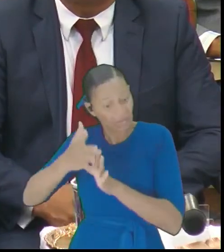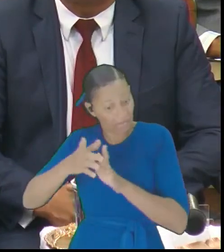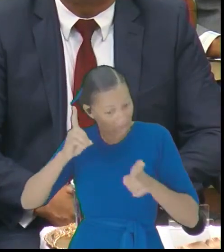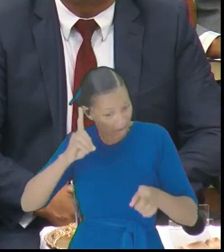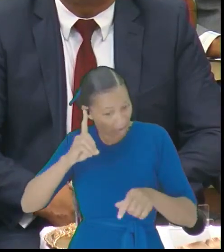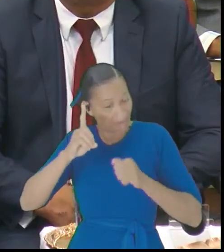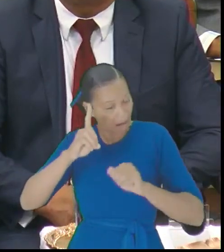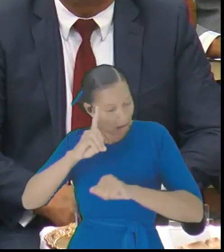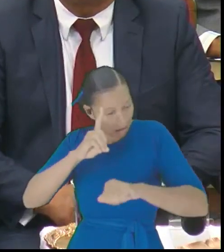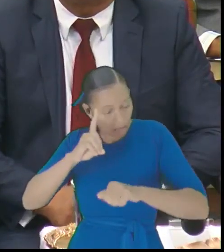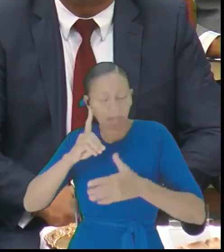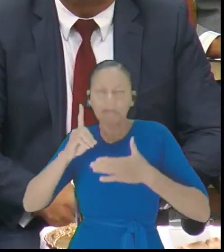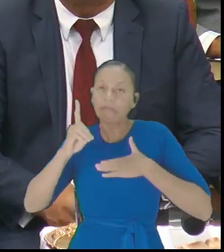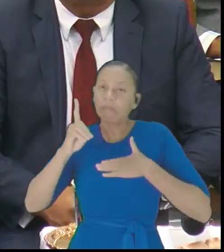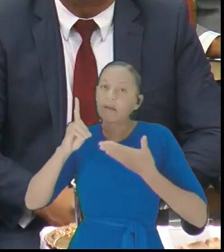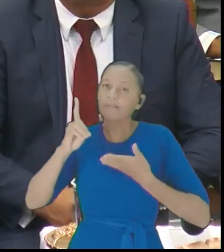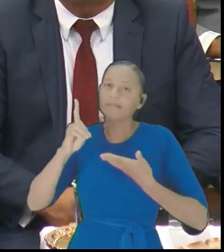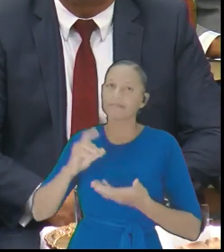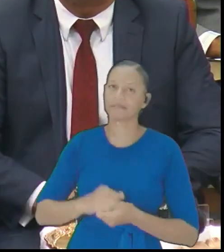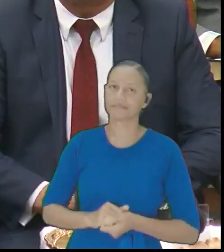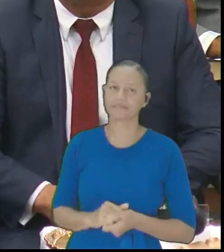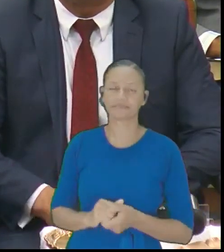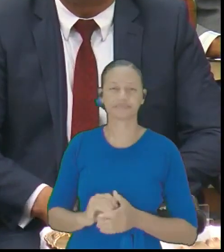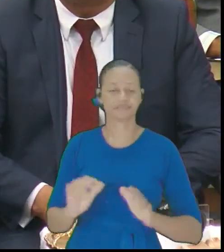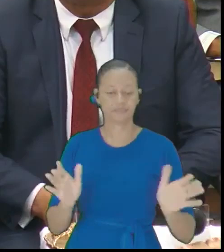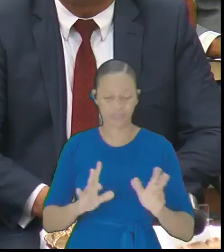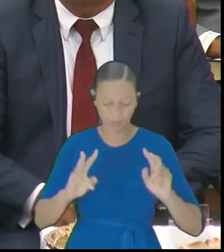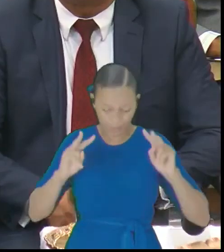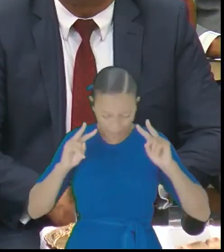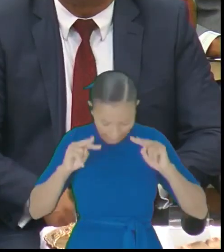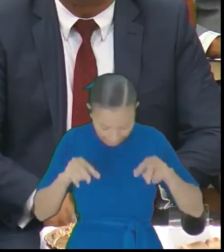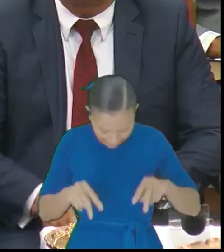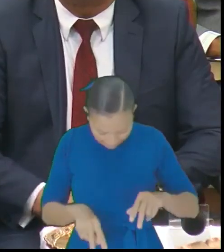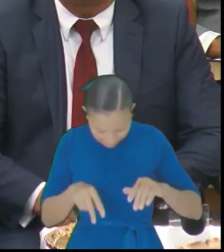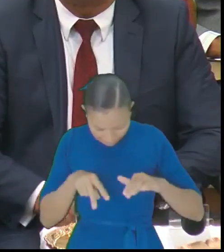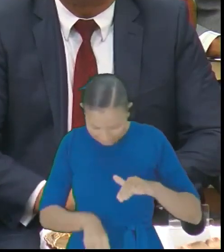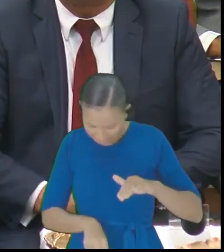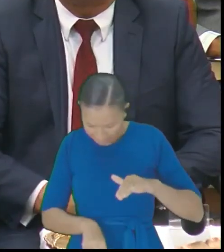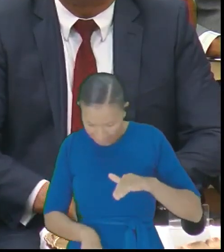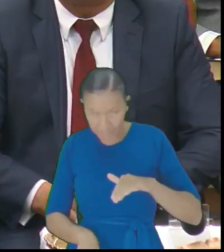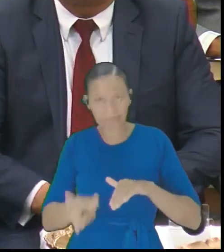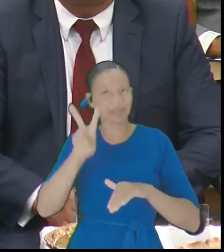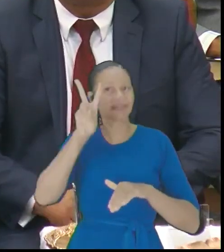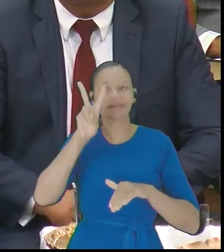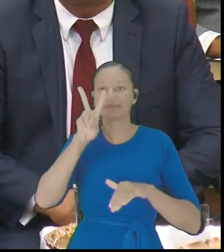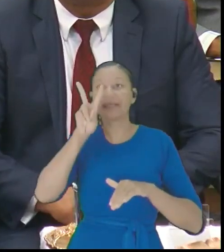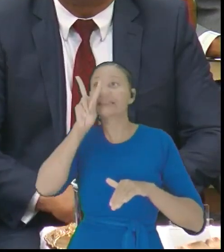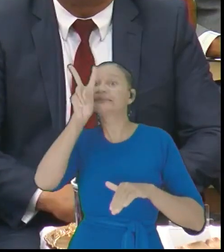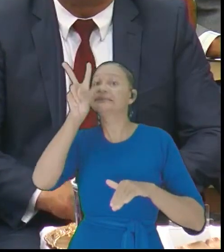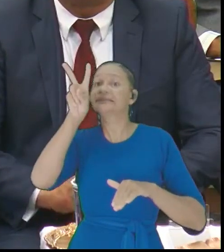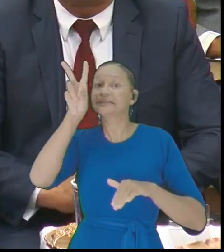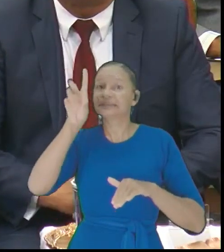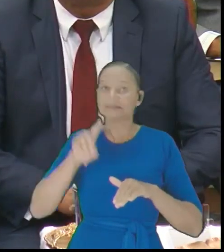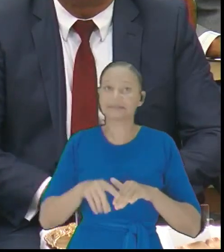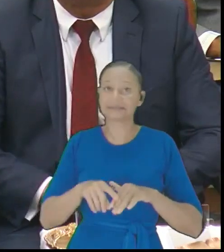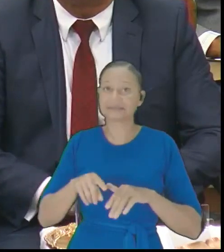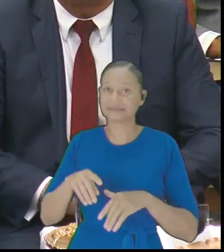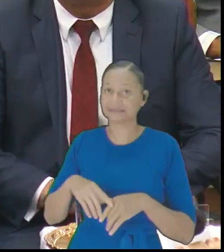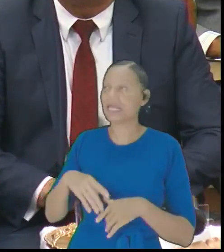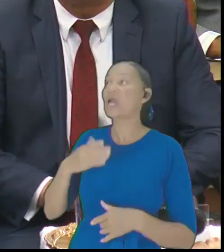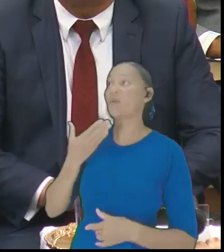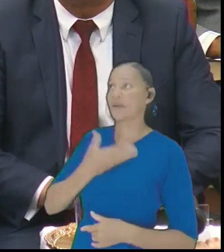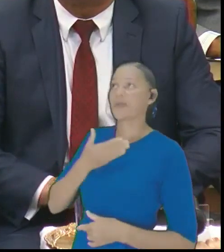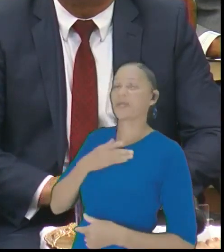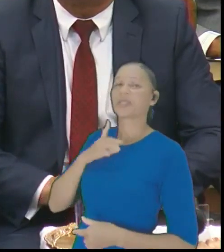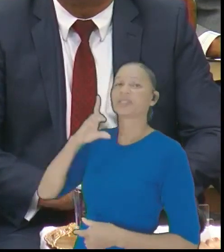Irmão, não é de baixo para cima, Foi de cima para baixo. Uma coisa é Abraão dizer, eu sou amigo